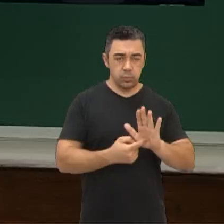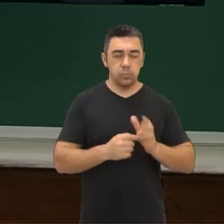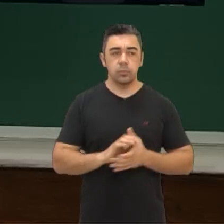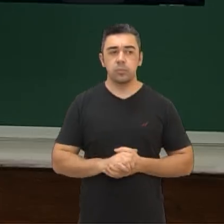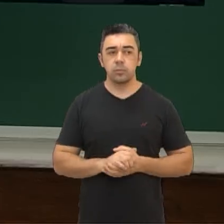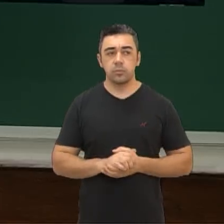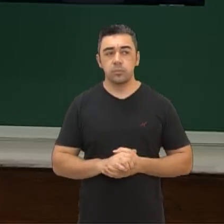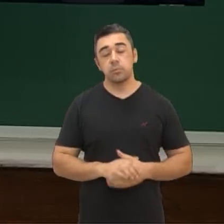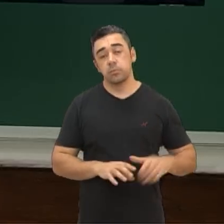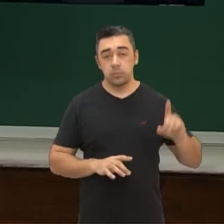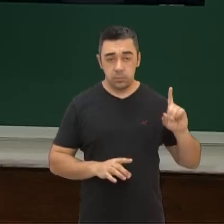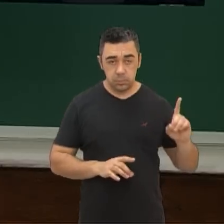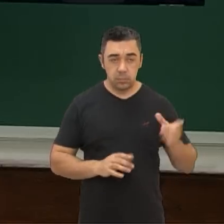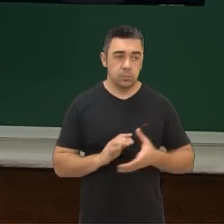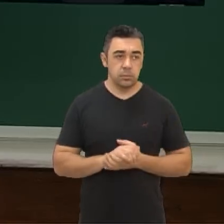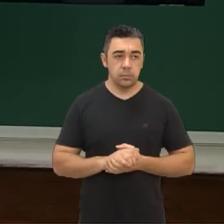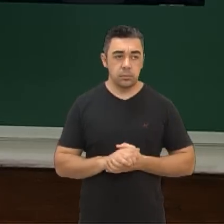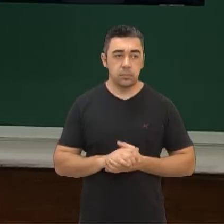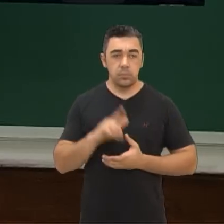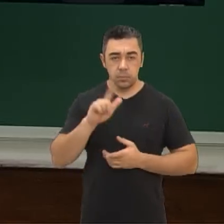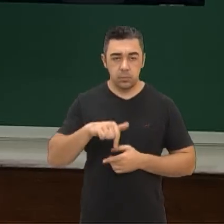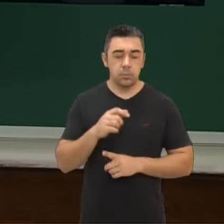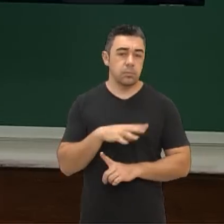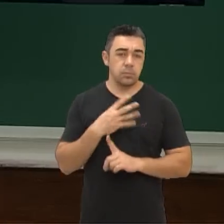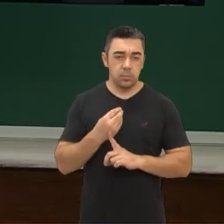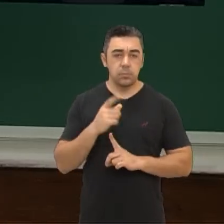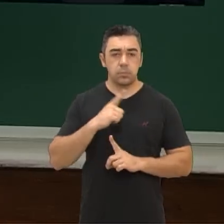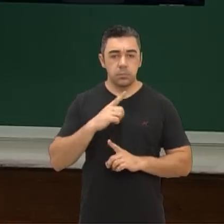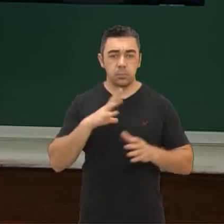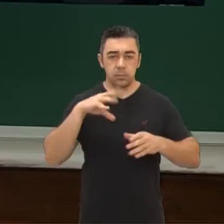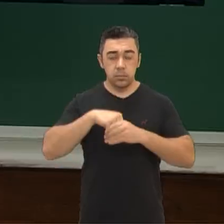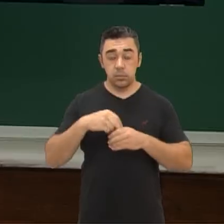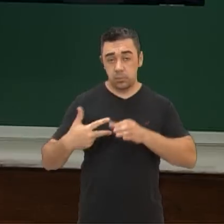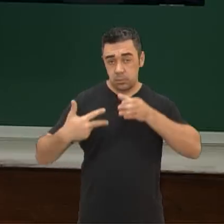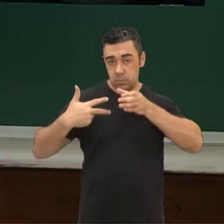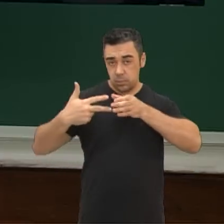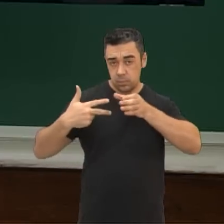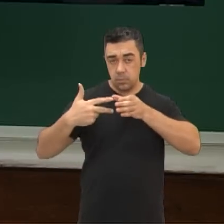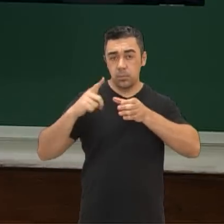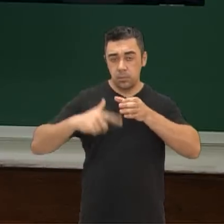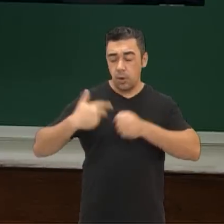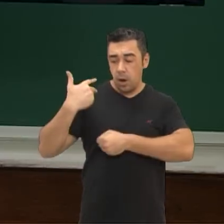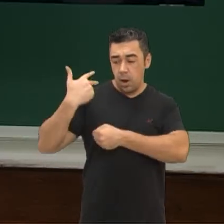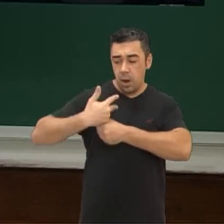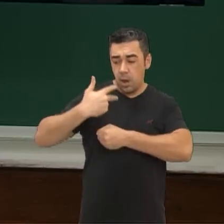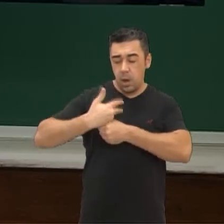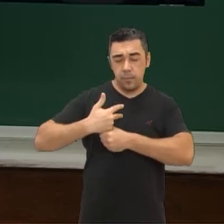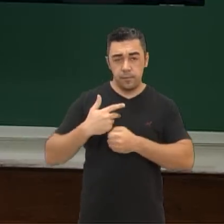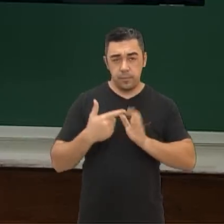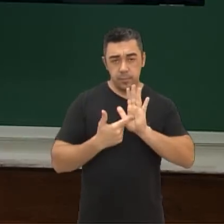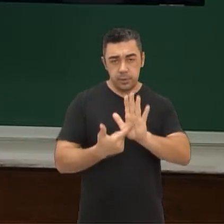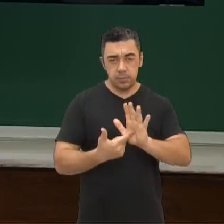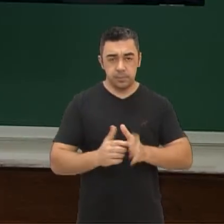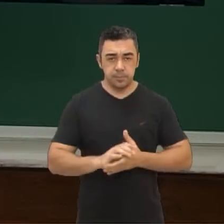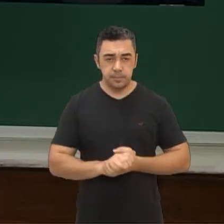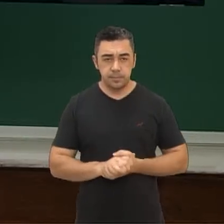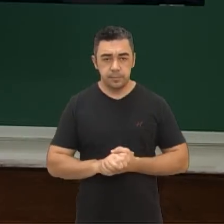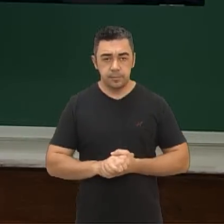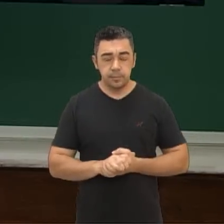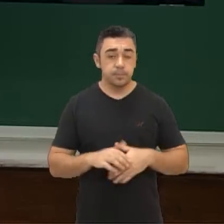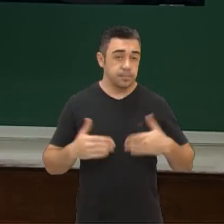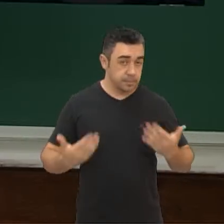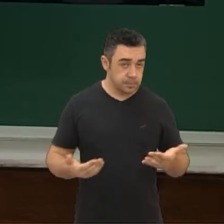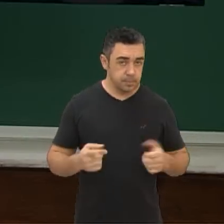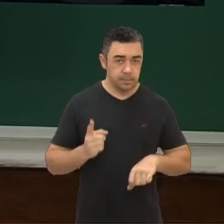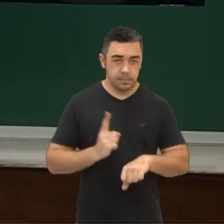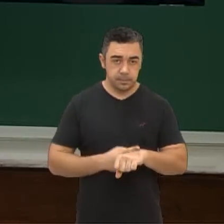que trabalham fixos em teatros. B. Artistas que vão de cidade em cidade buscando novos